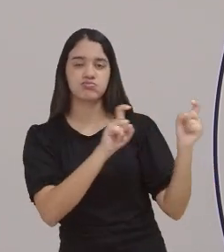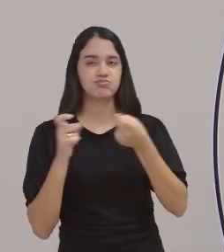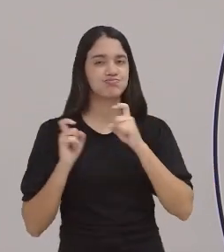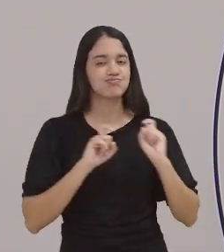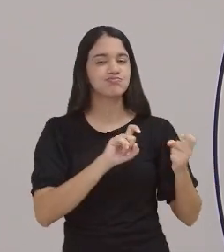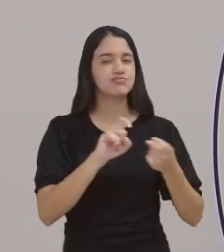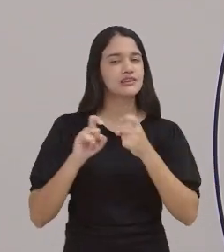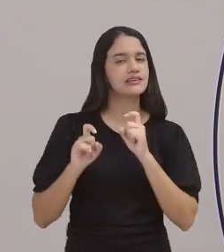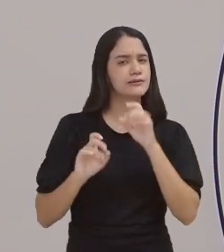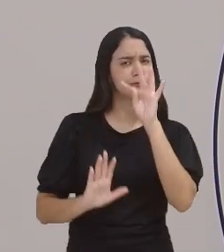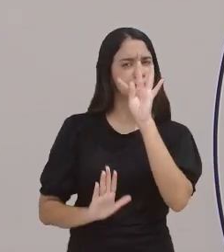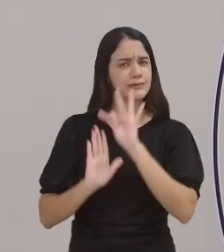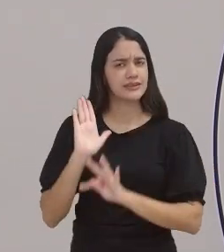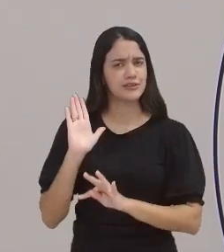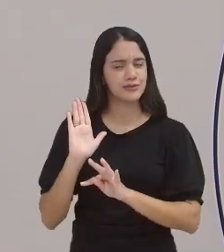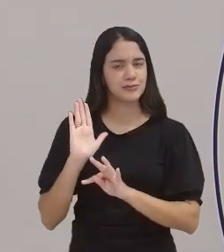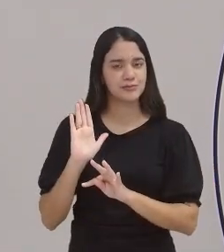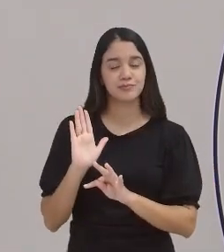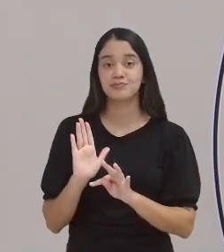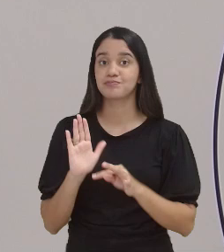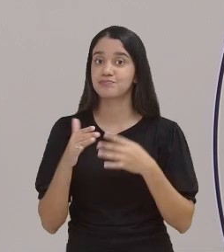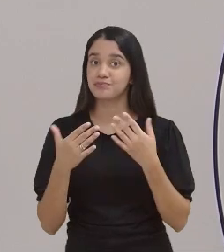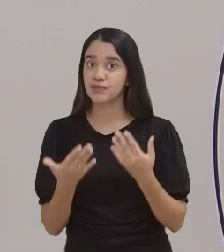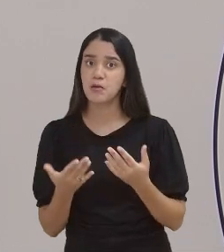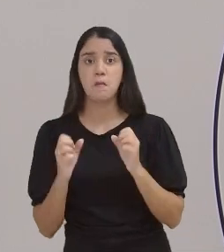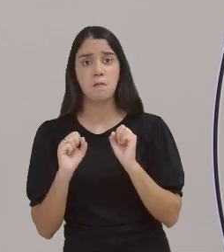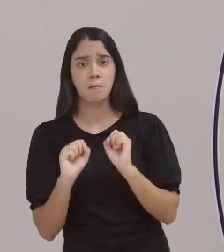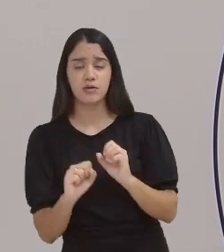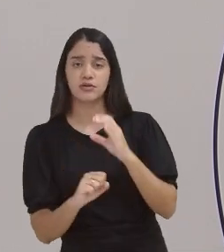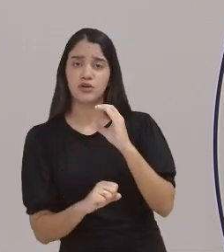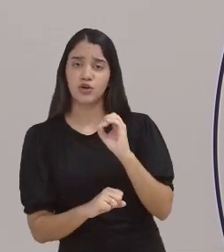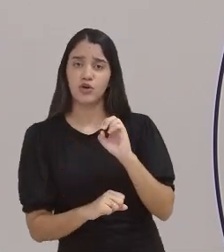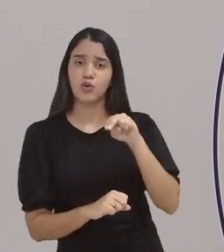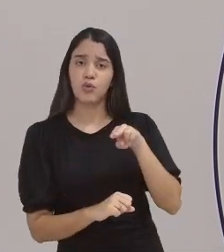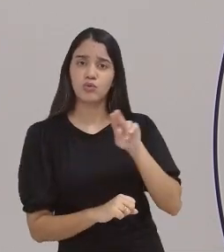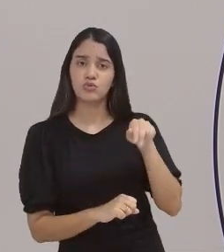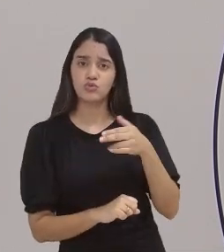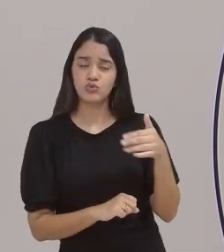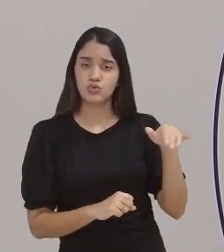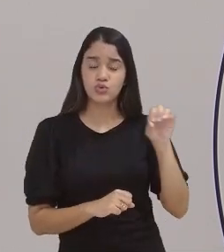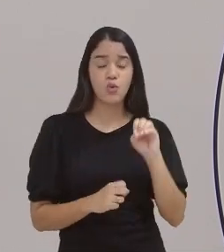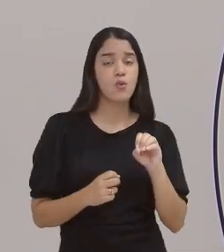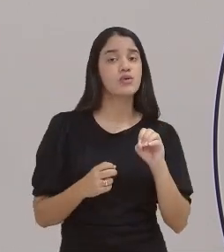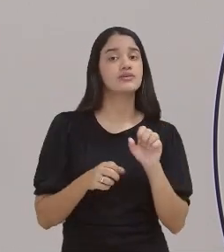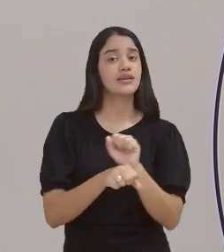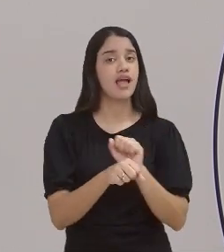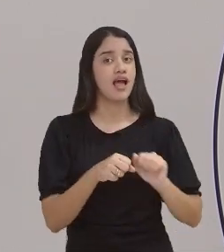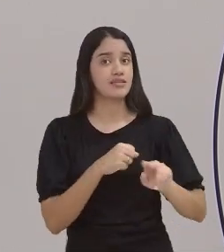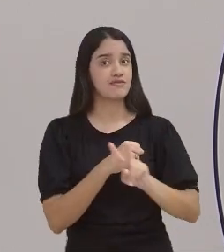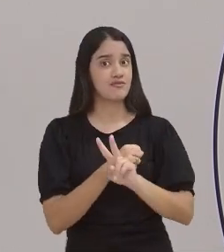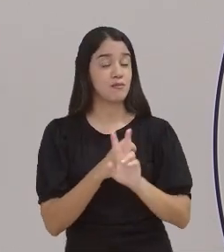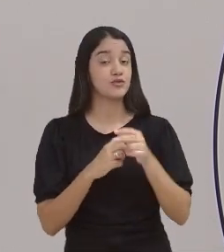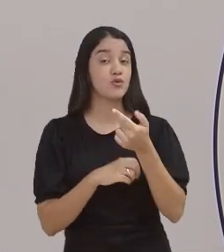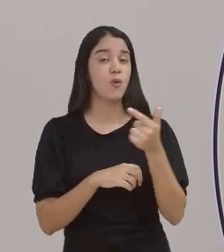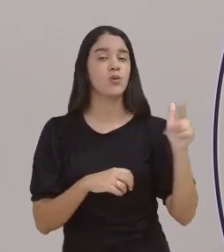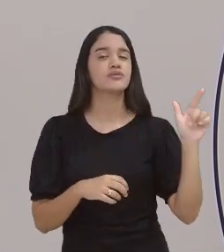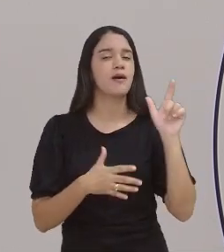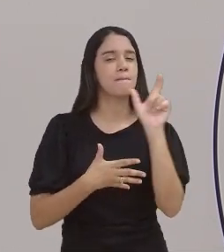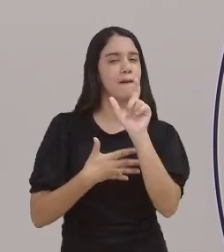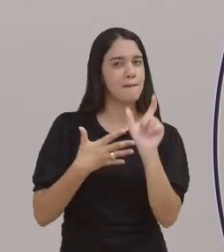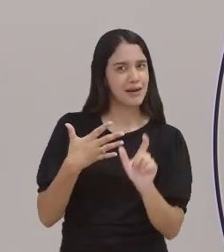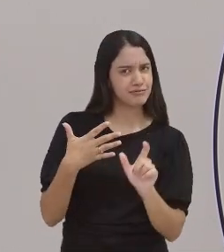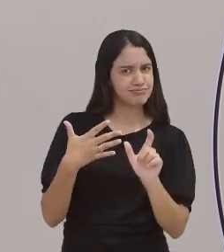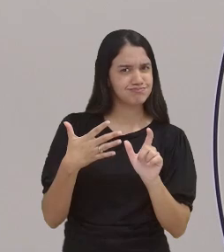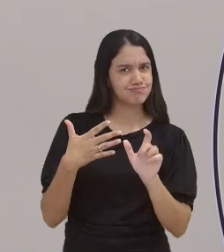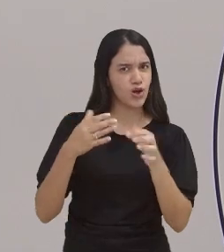lógico-discursivas no texto, através de conjunções, advérbios, entre outras palavras. É muito